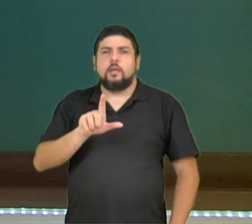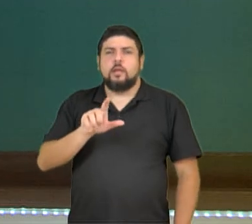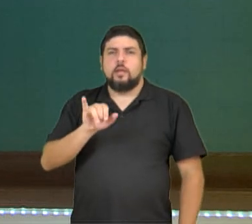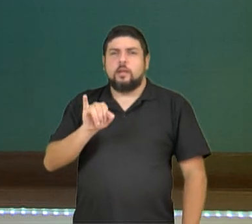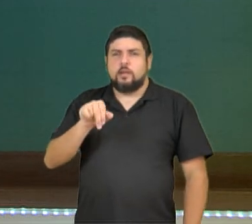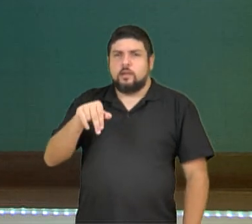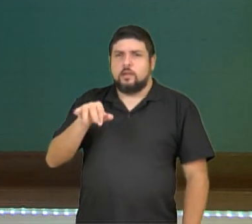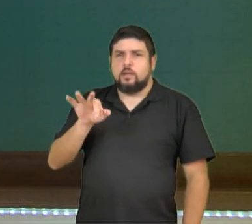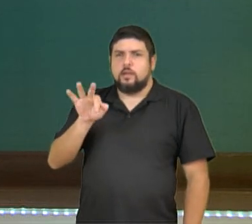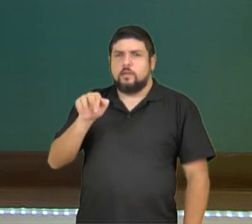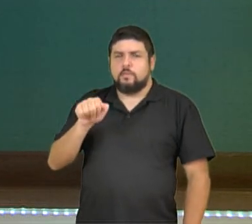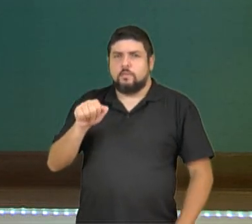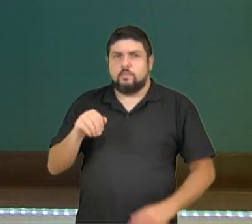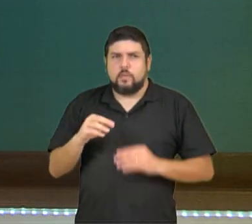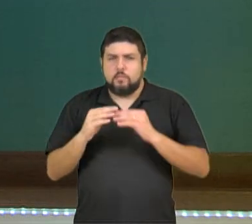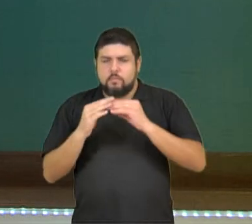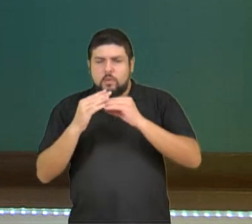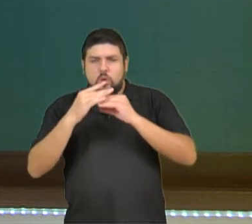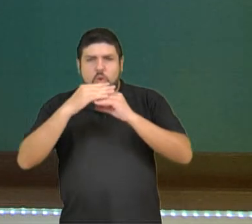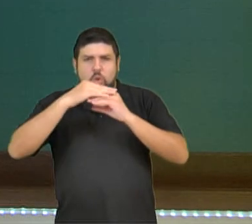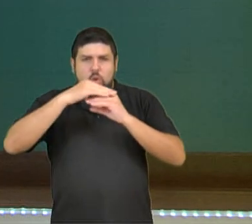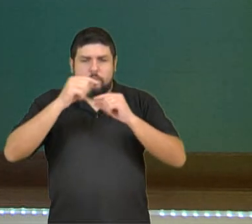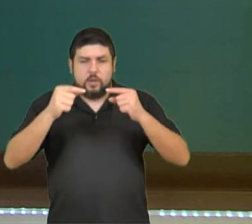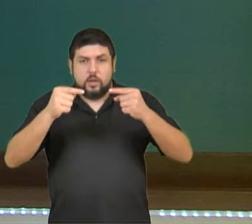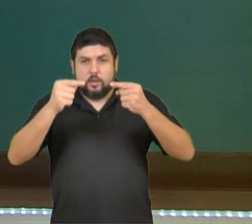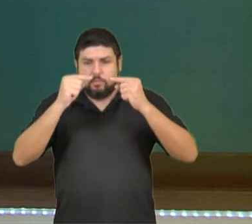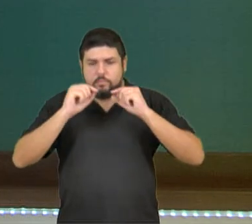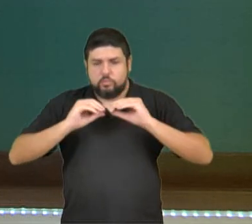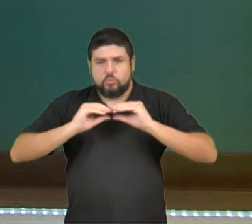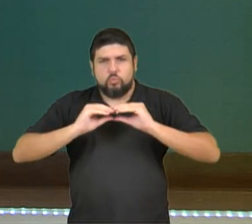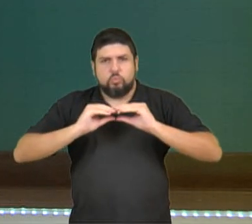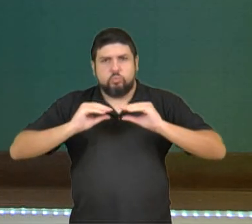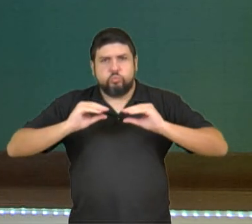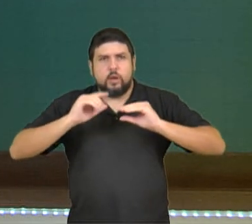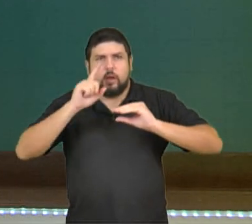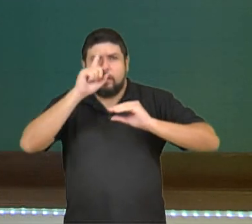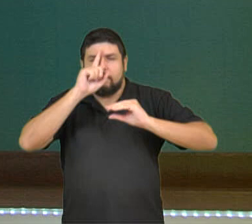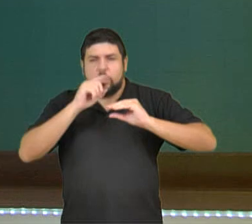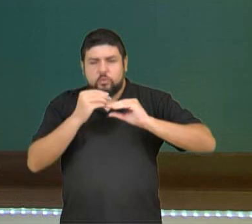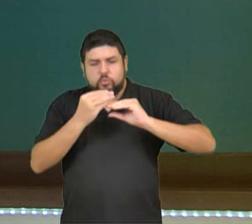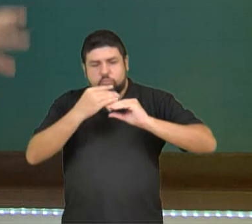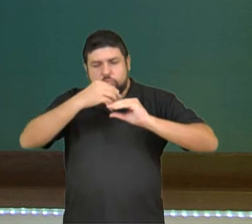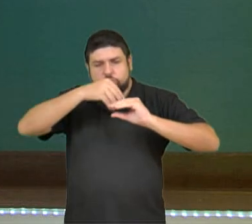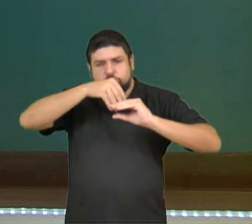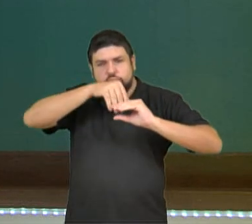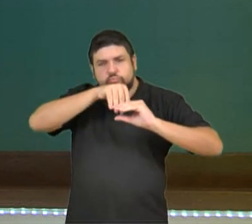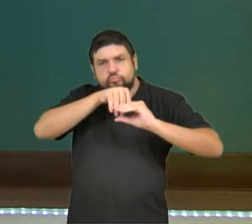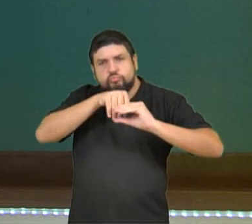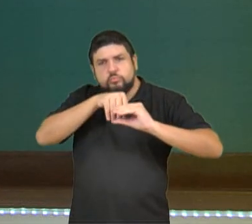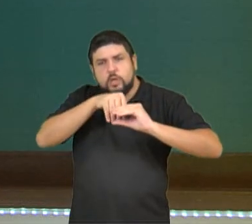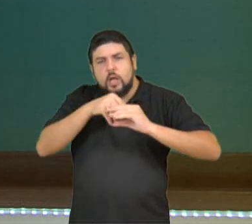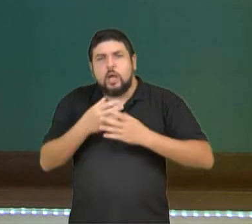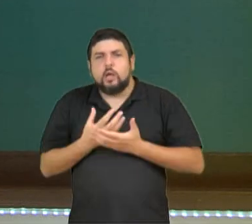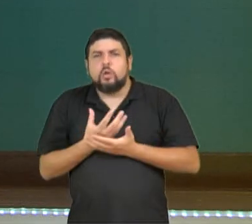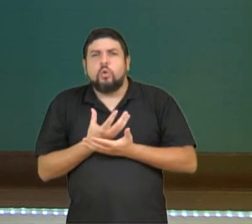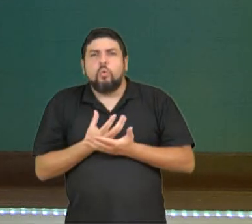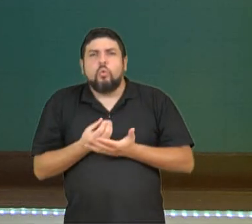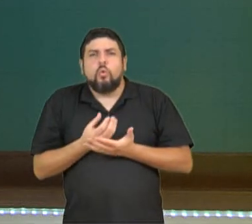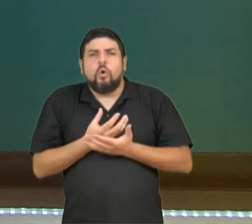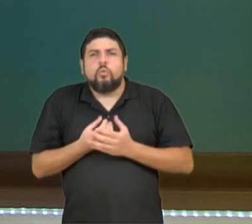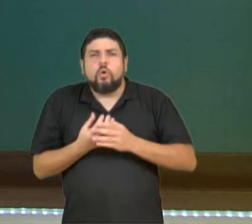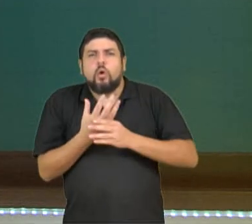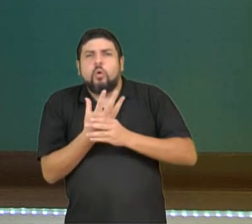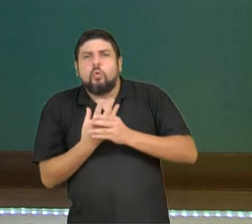vai passar para um capilar linfático, ou seja, um vaso linfático, e aqui ela vai sendo drenada, vai